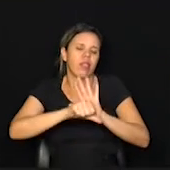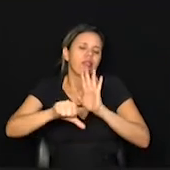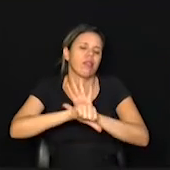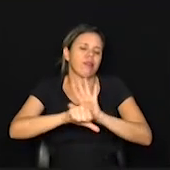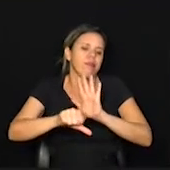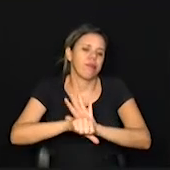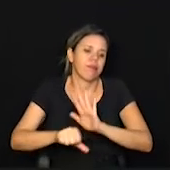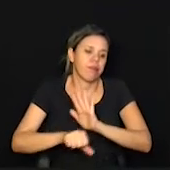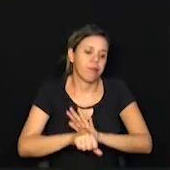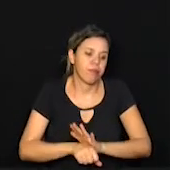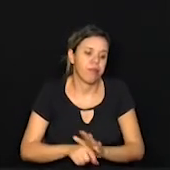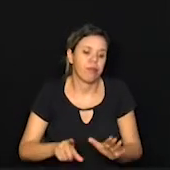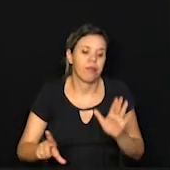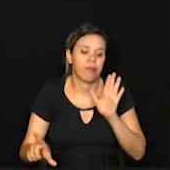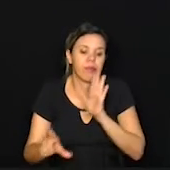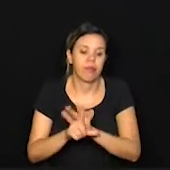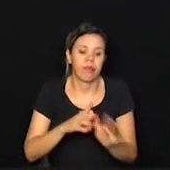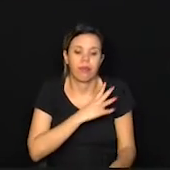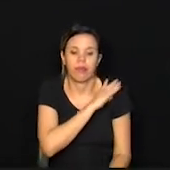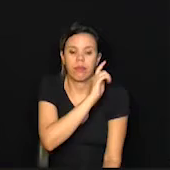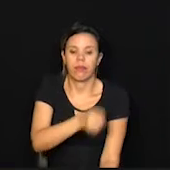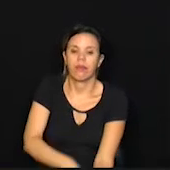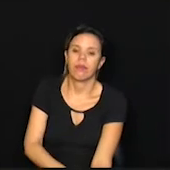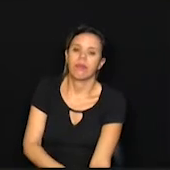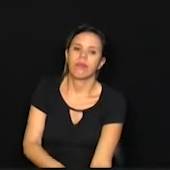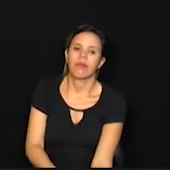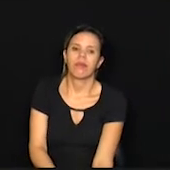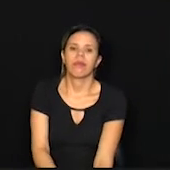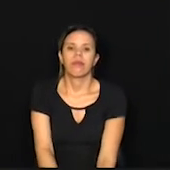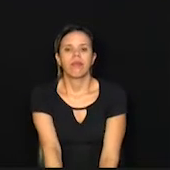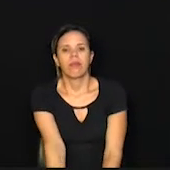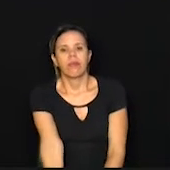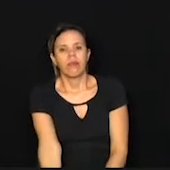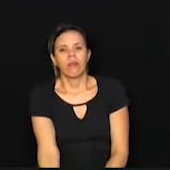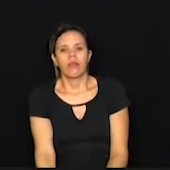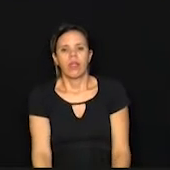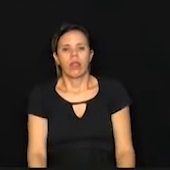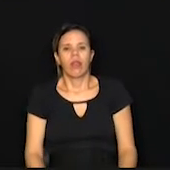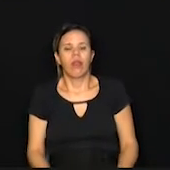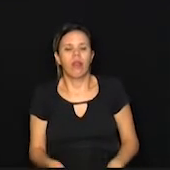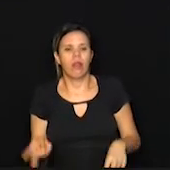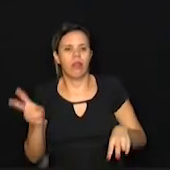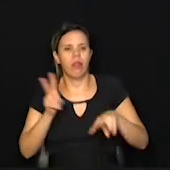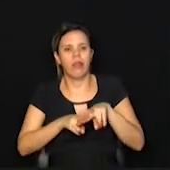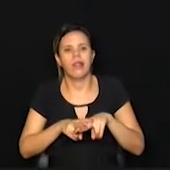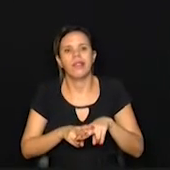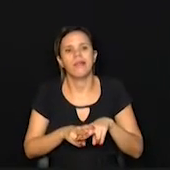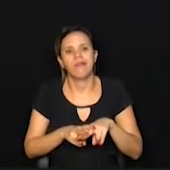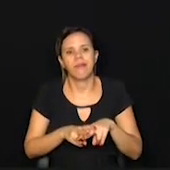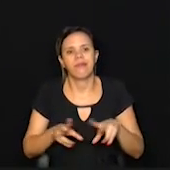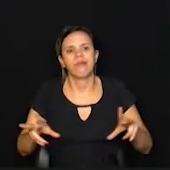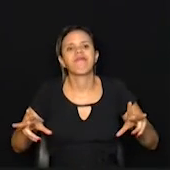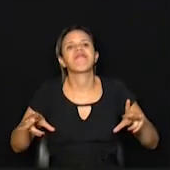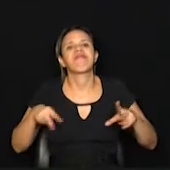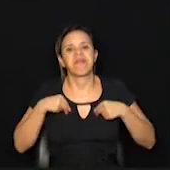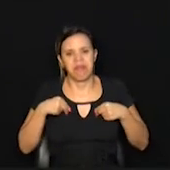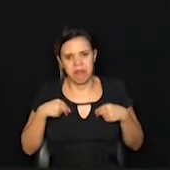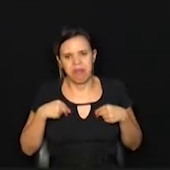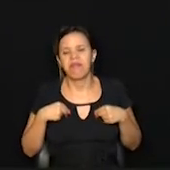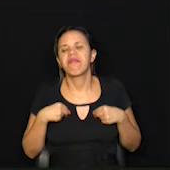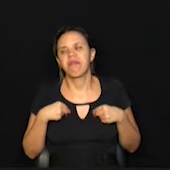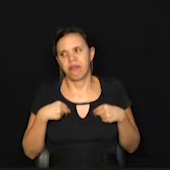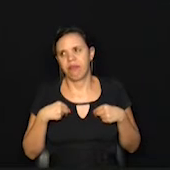segundo além da ditadura cometeu crimes colocar essa turma em cana Por que mereciam